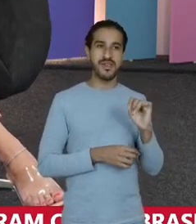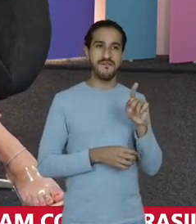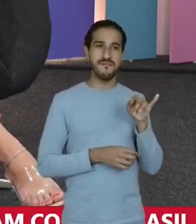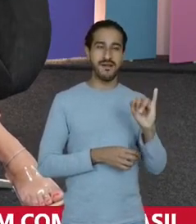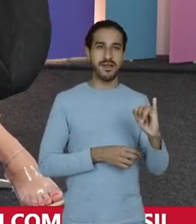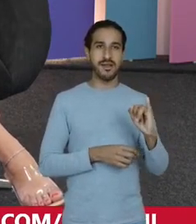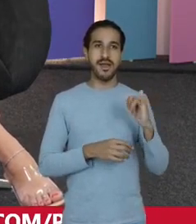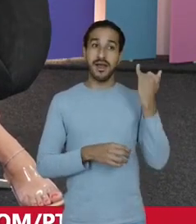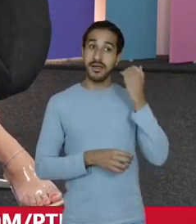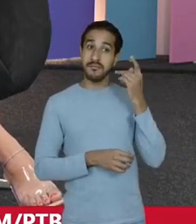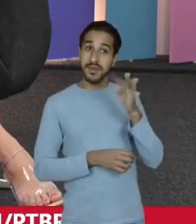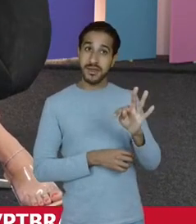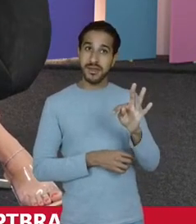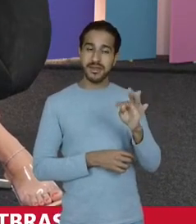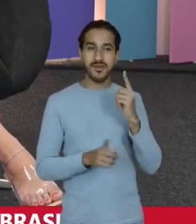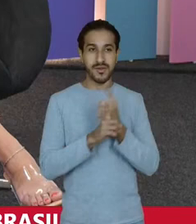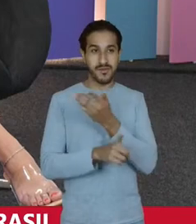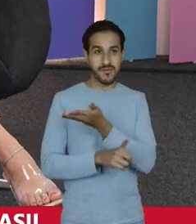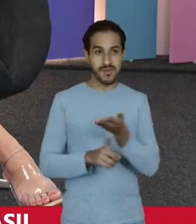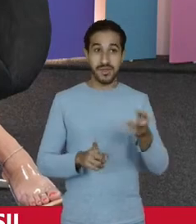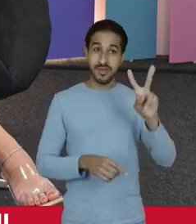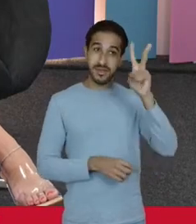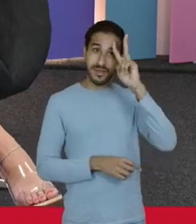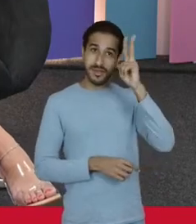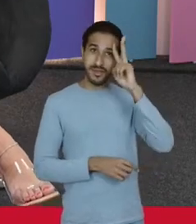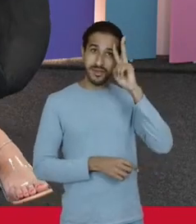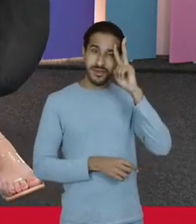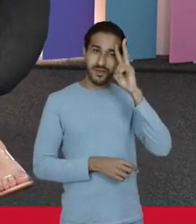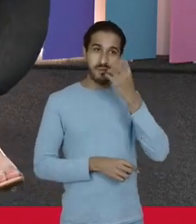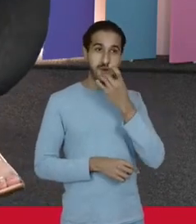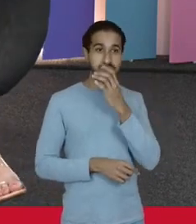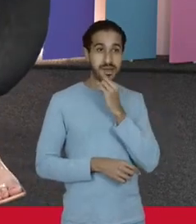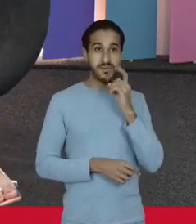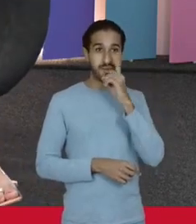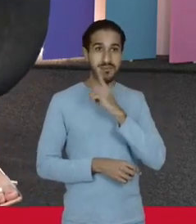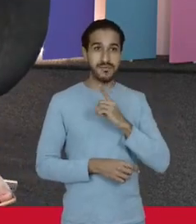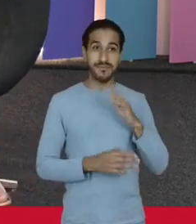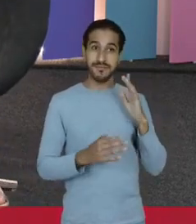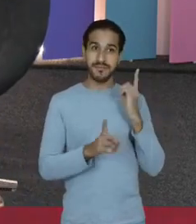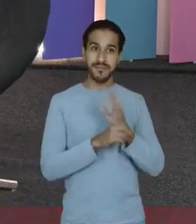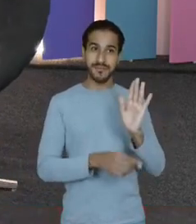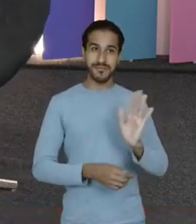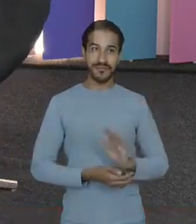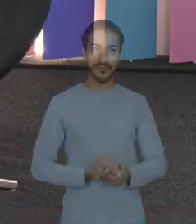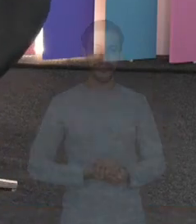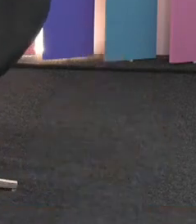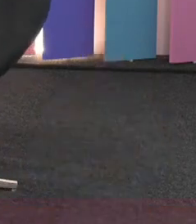produzido pela Rádio PT. Eu encontro você na segunda-feira. Um bom final de semana. Até lá!